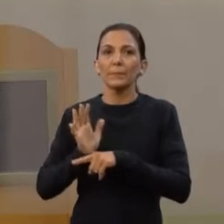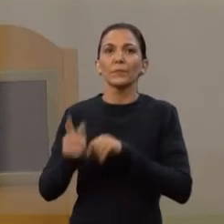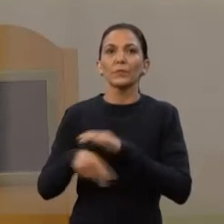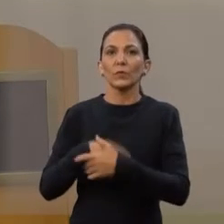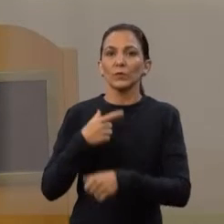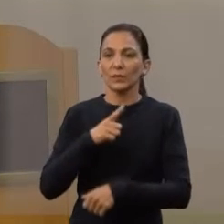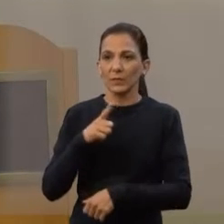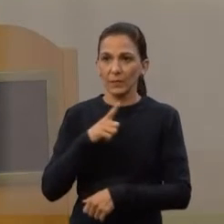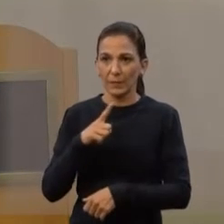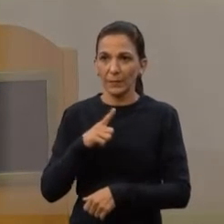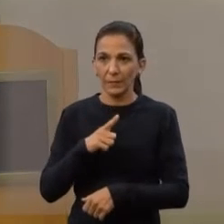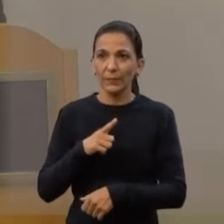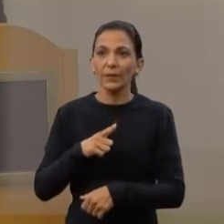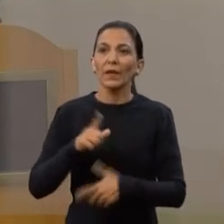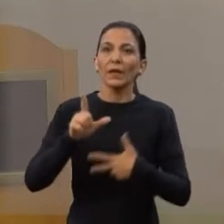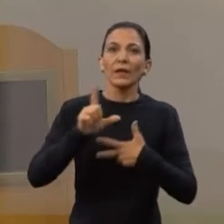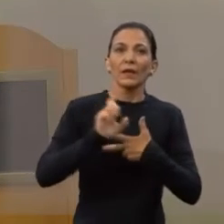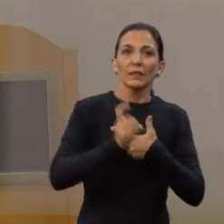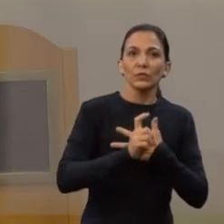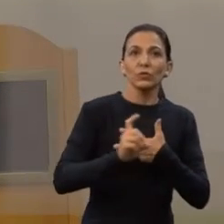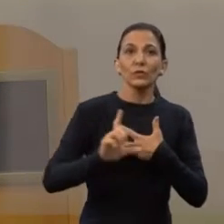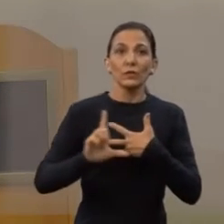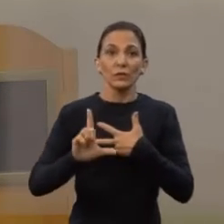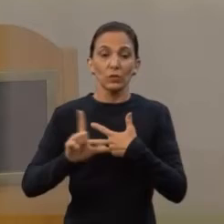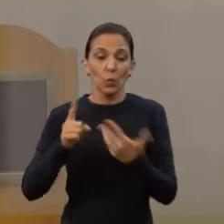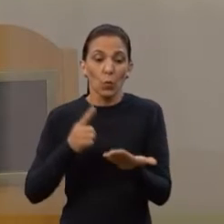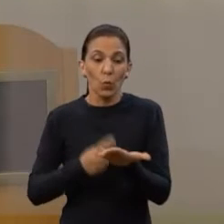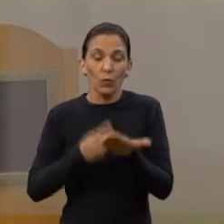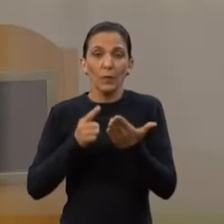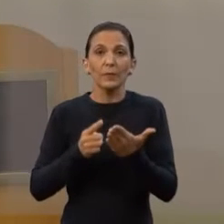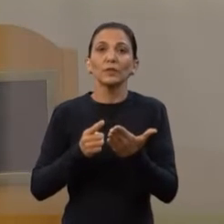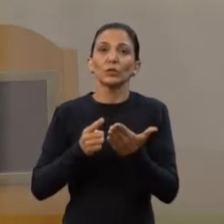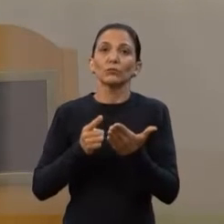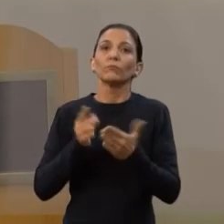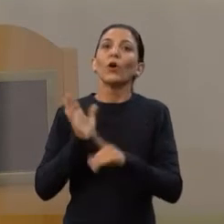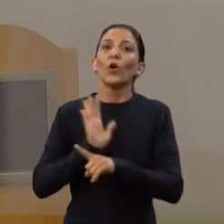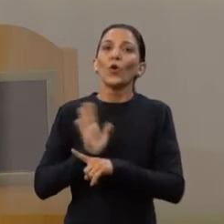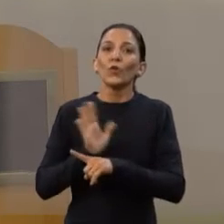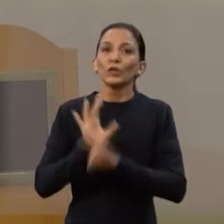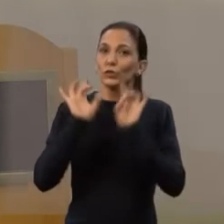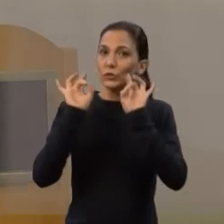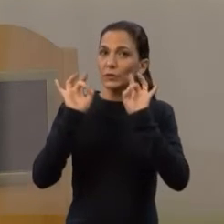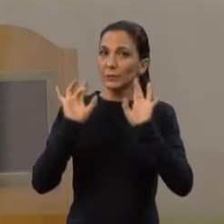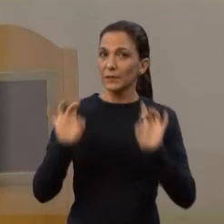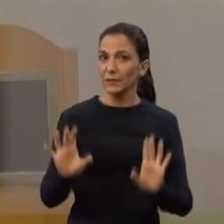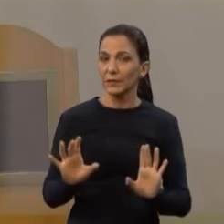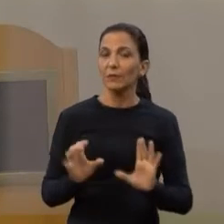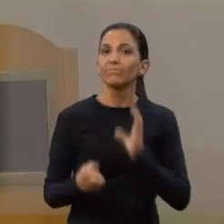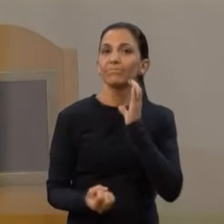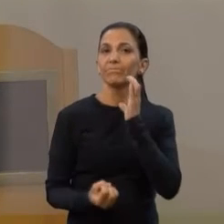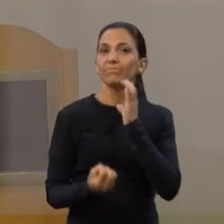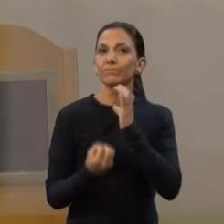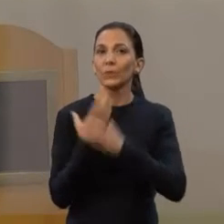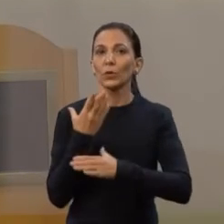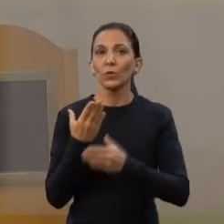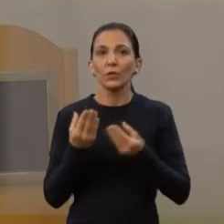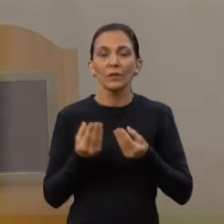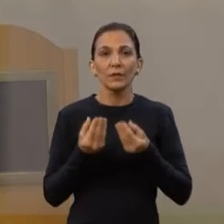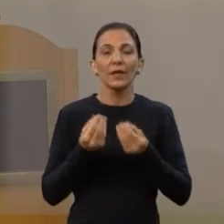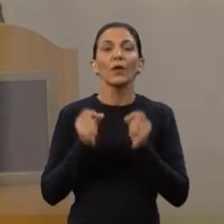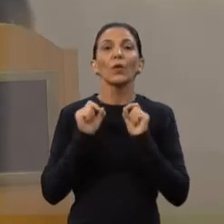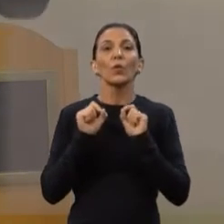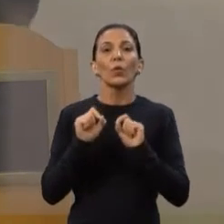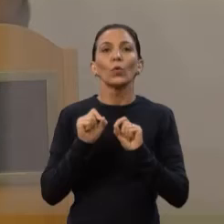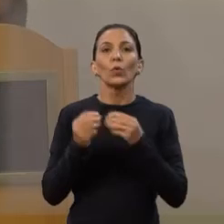executivo aqui do Legislativo se comprometam com o lançamento deste documentário deste especial da TV Câmara para que a gente possa levar o